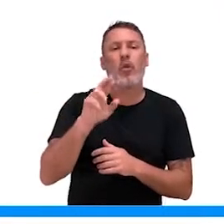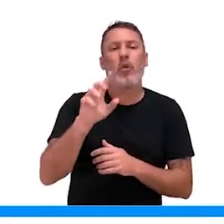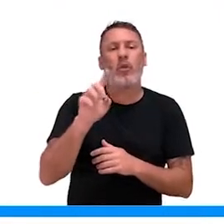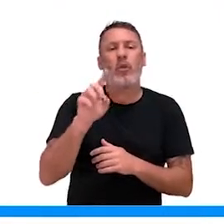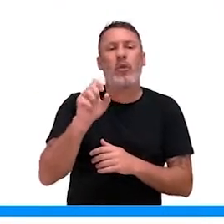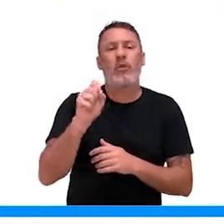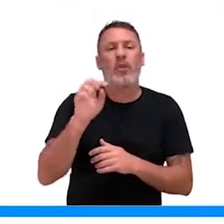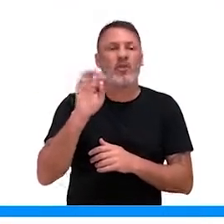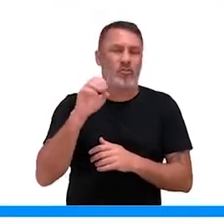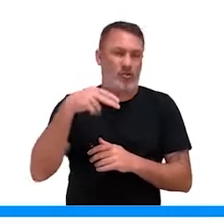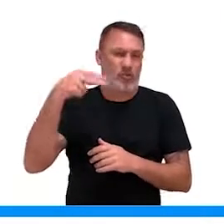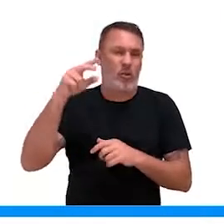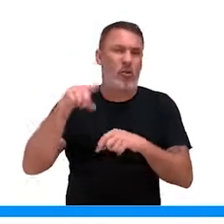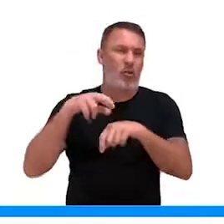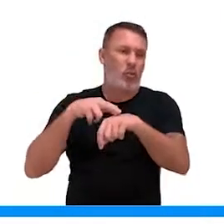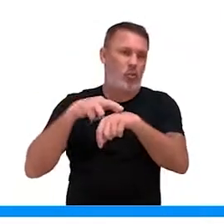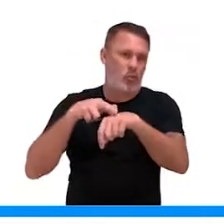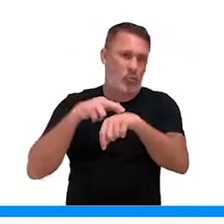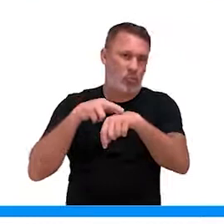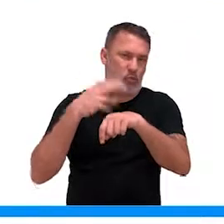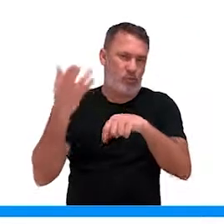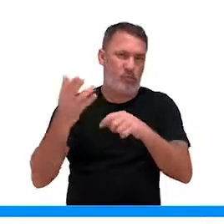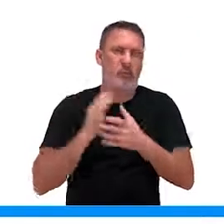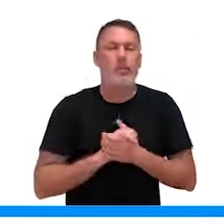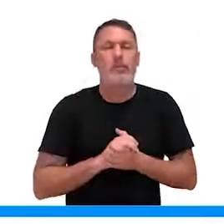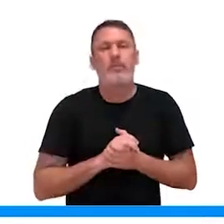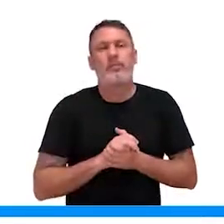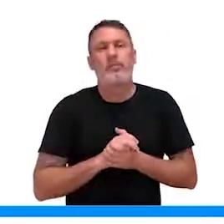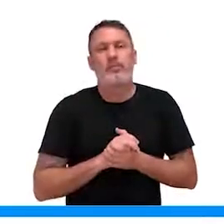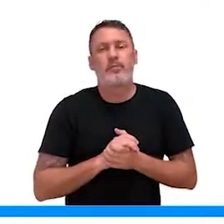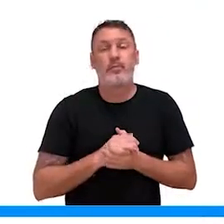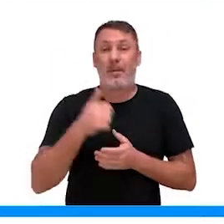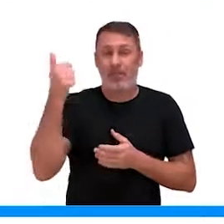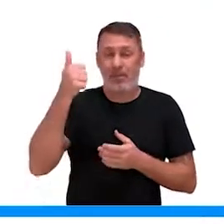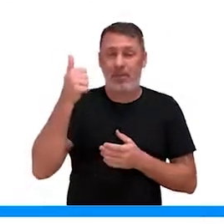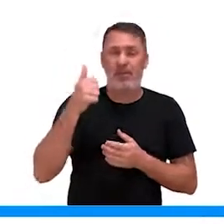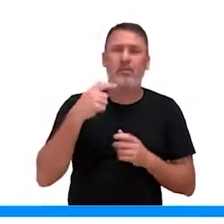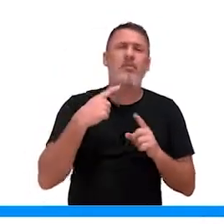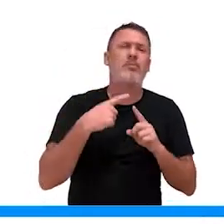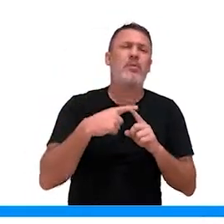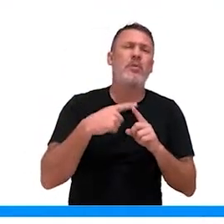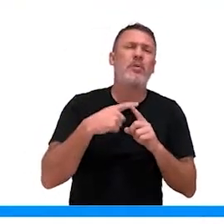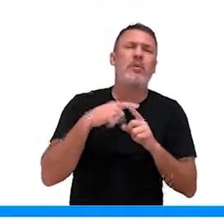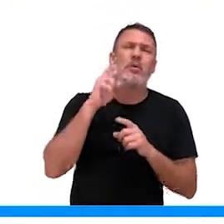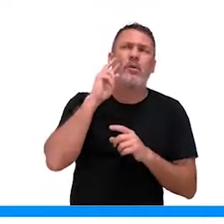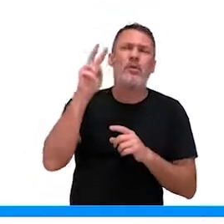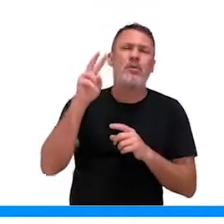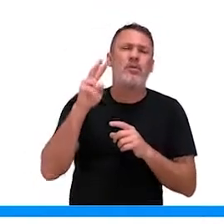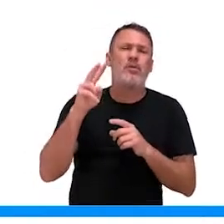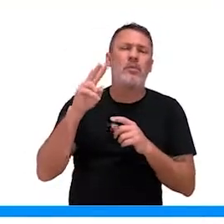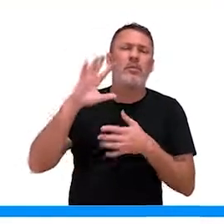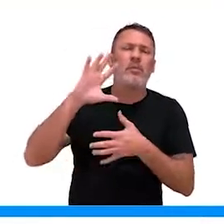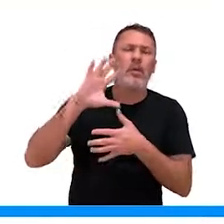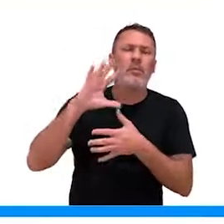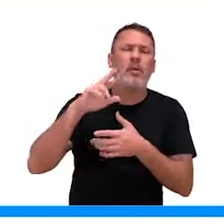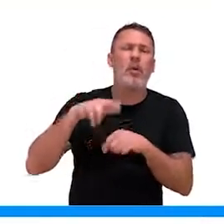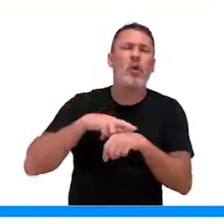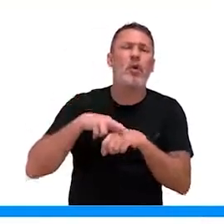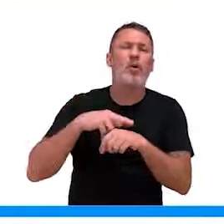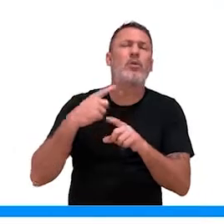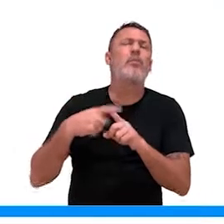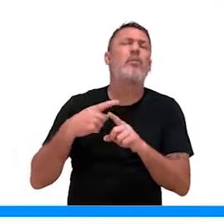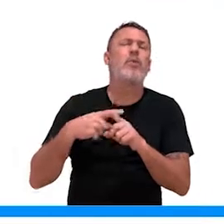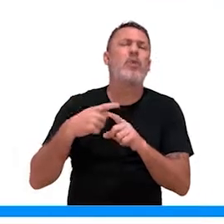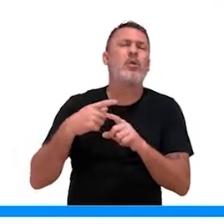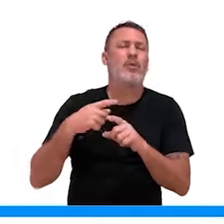para o Nordeste. Primeiro, claro, Pedro Geiger, ele considerou aqui, nós já falamos isso em